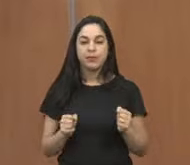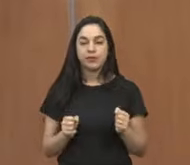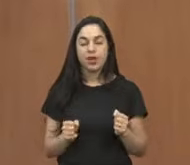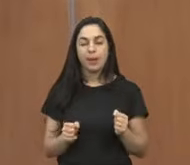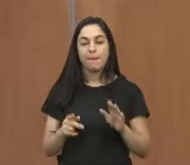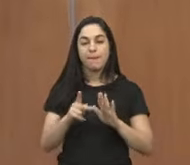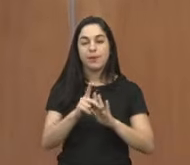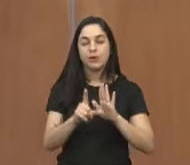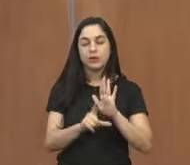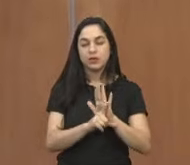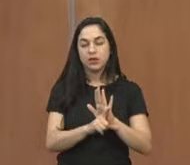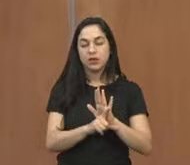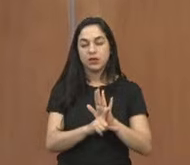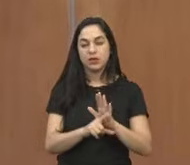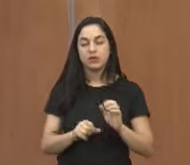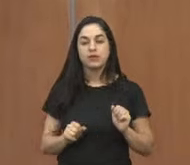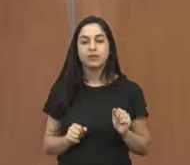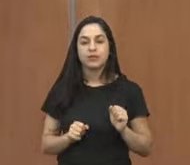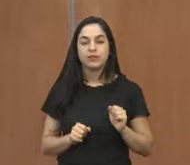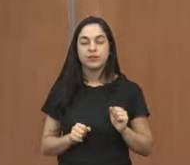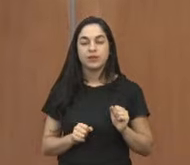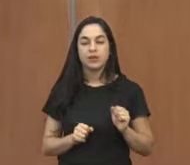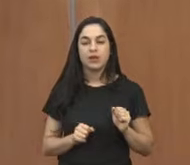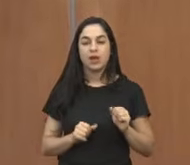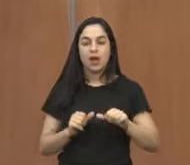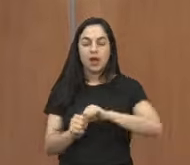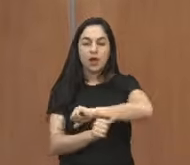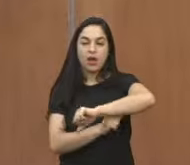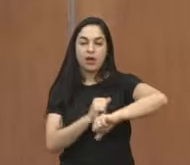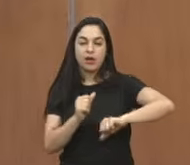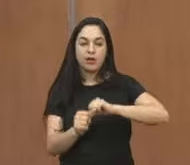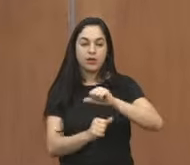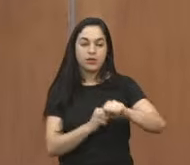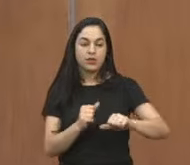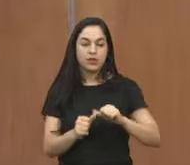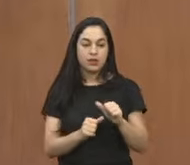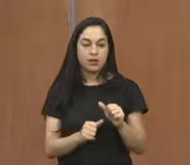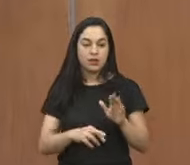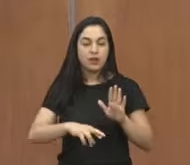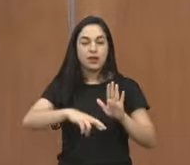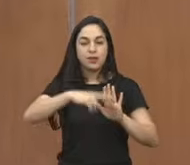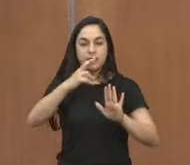Projeto de resolução que altera a resolução